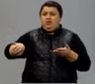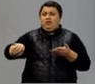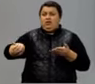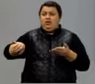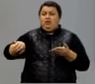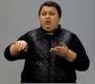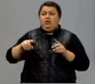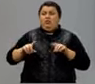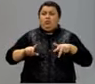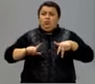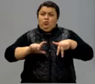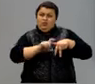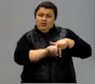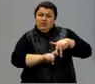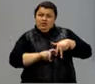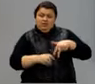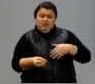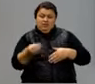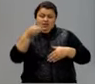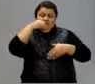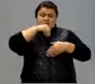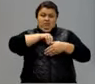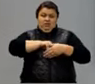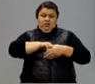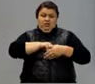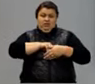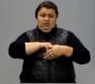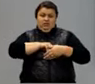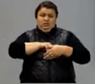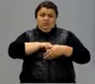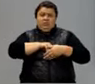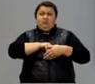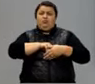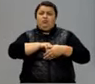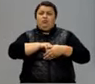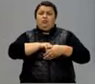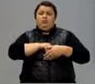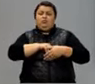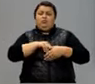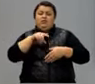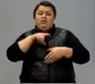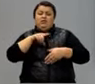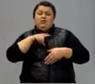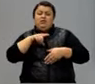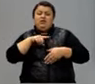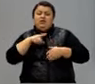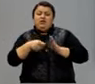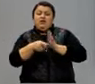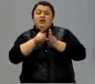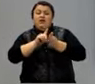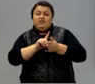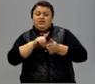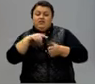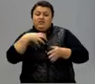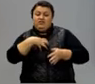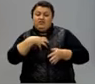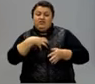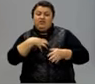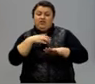esquistossomo, dentro do organismo, antes da manifestação dos sintomas. Então, ela vai eliminar o verme,